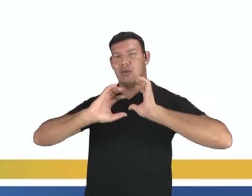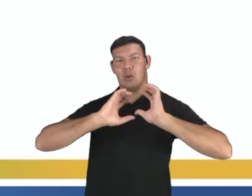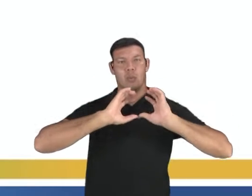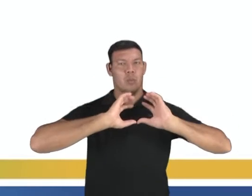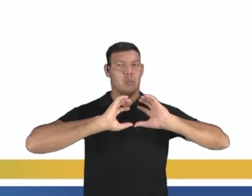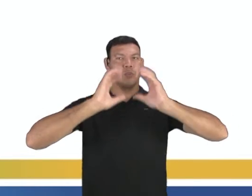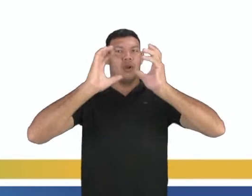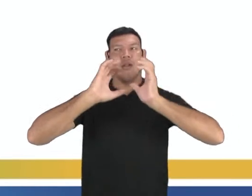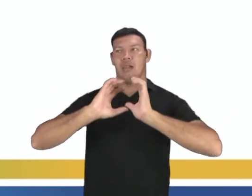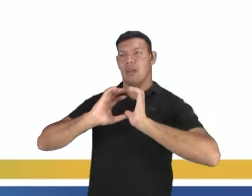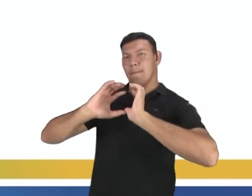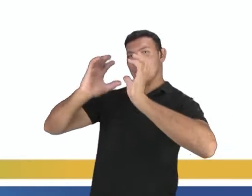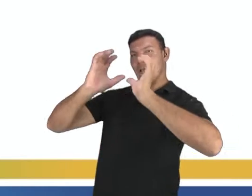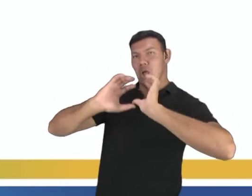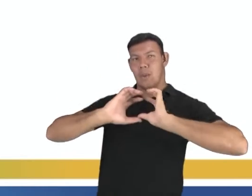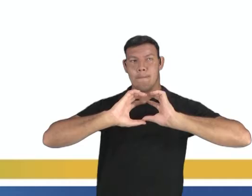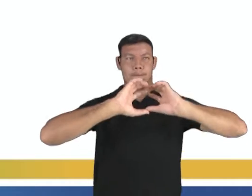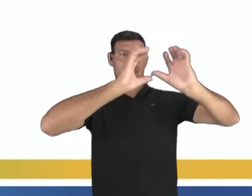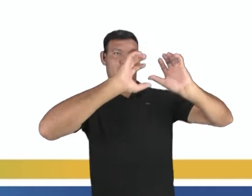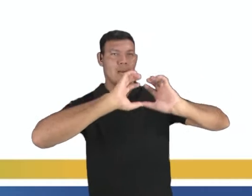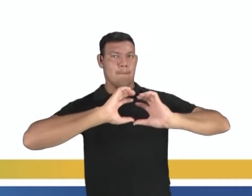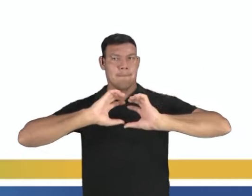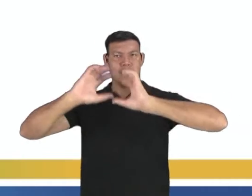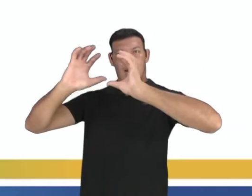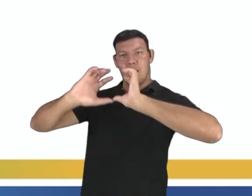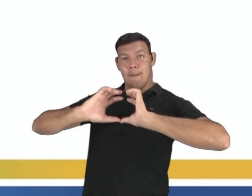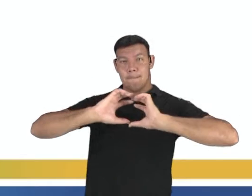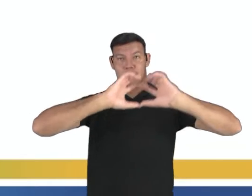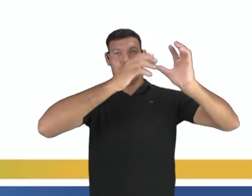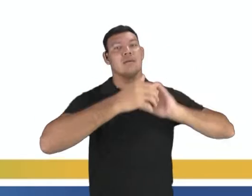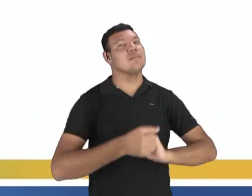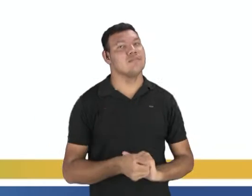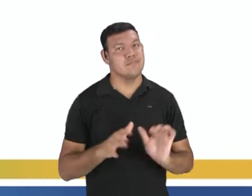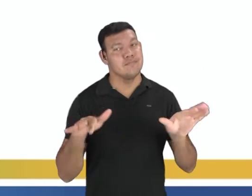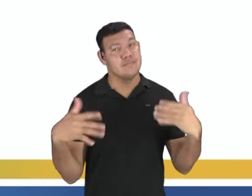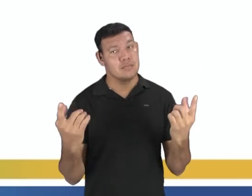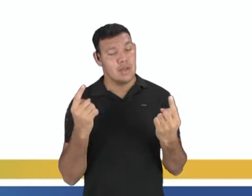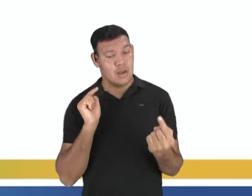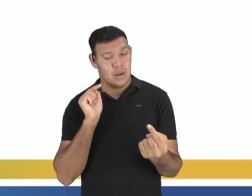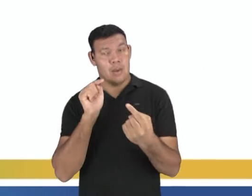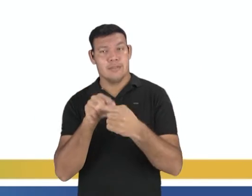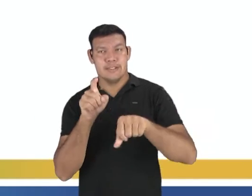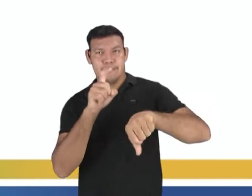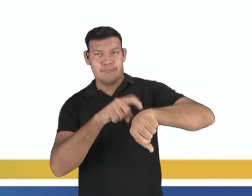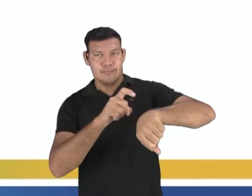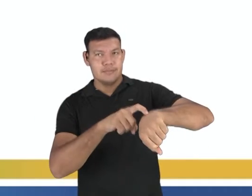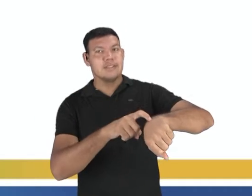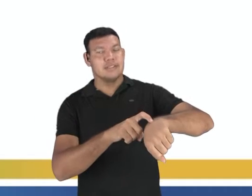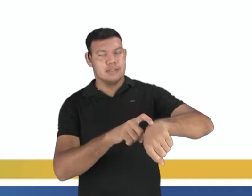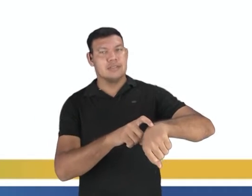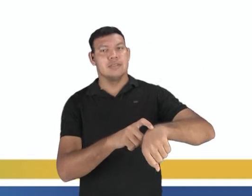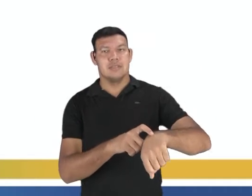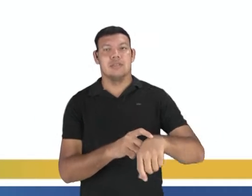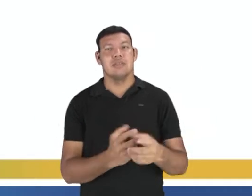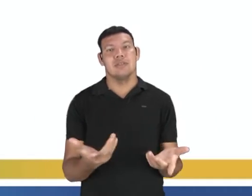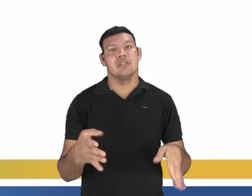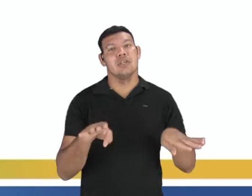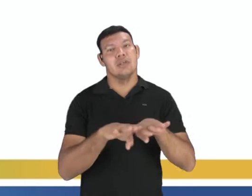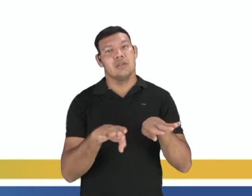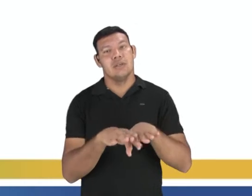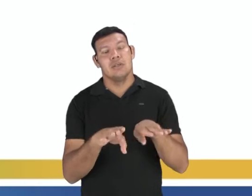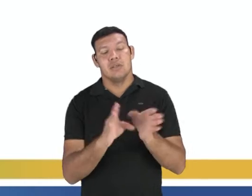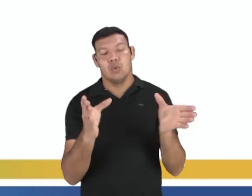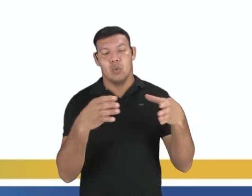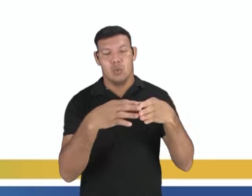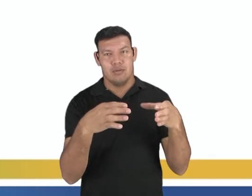realizando o maior número de passes possíveis. Para isso, pode ser estabelecido um limite de tempo, meta do número de passes